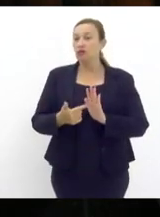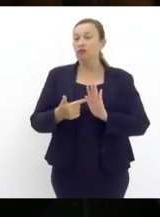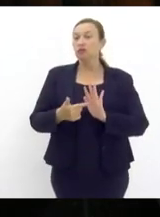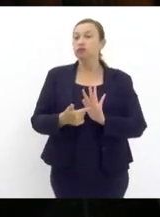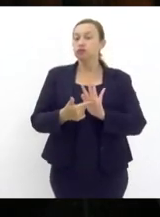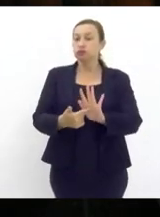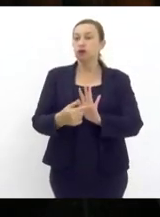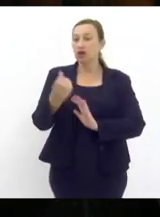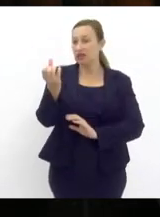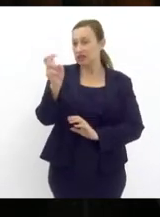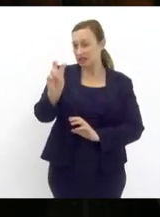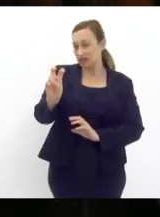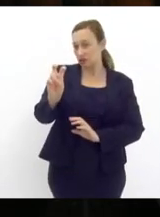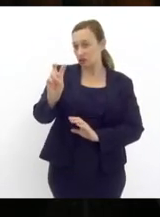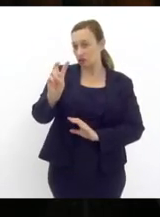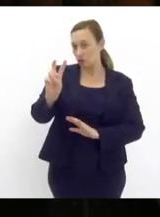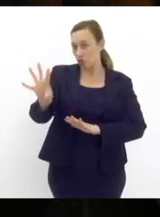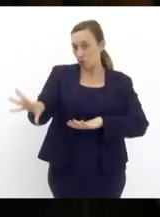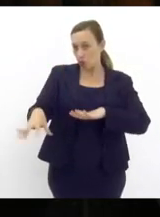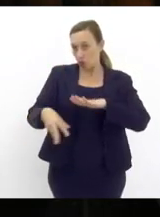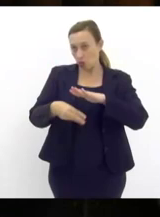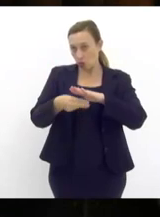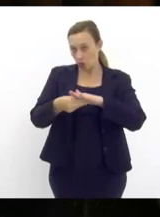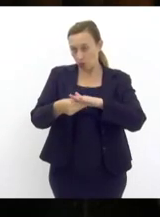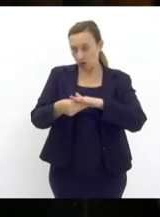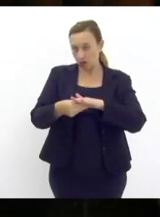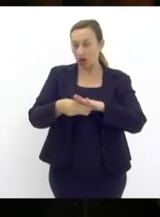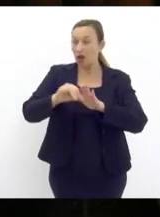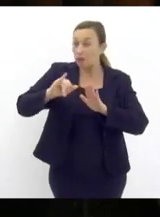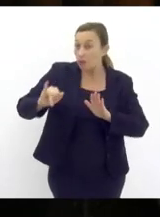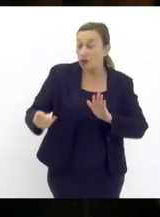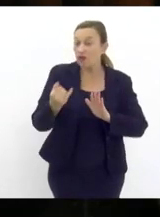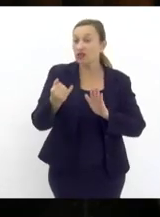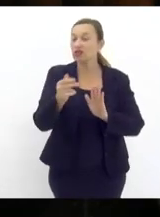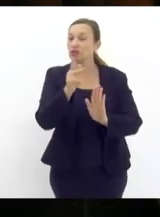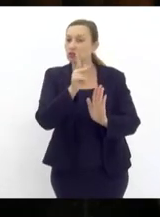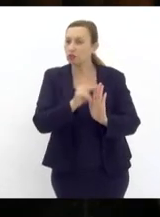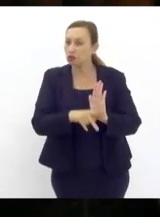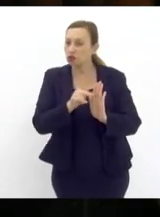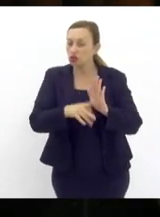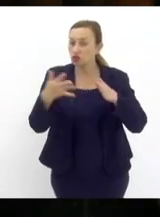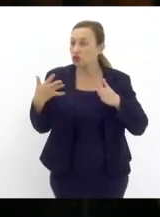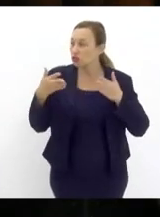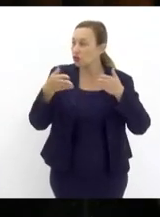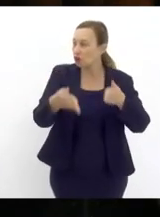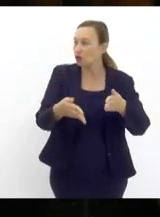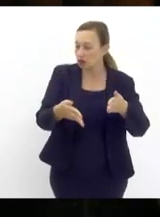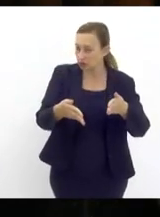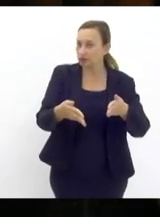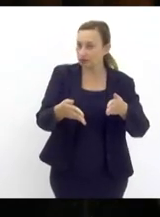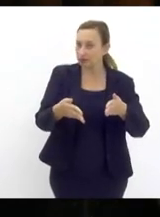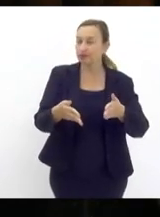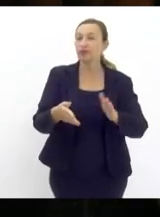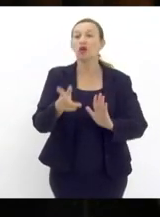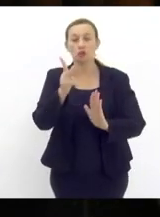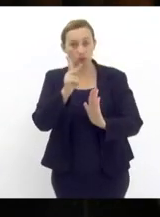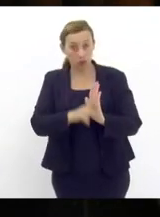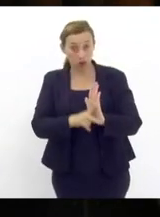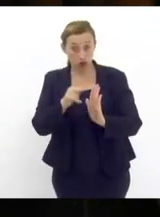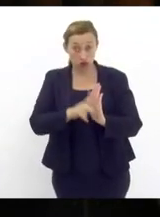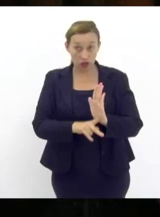emendas aproveitando o projeto e focando o projeto